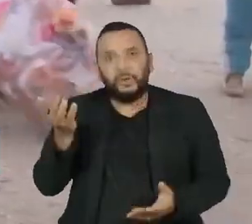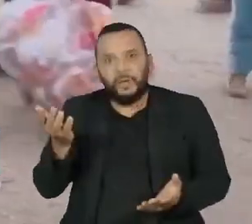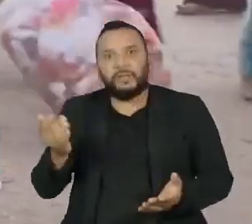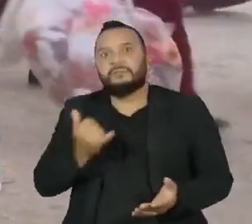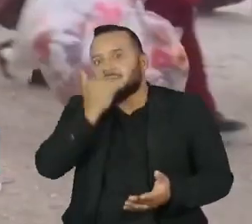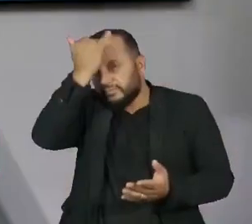dúzia